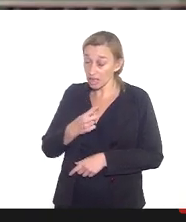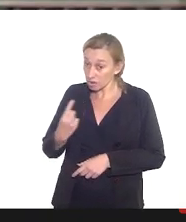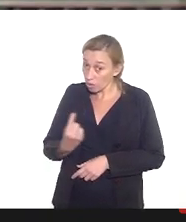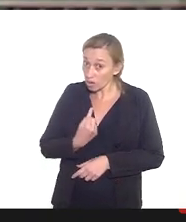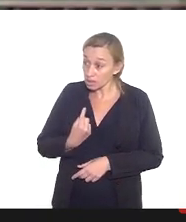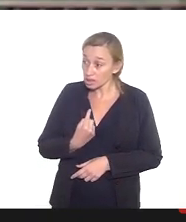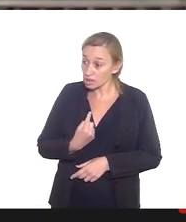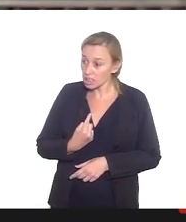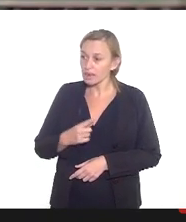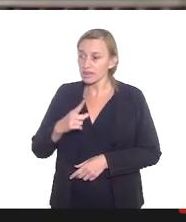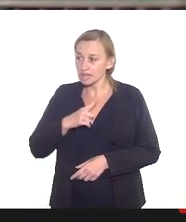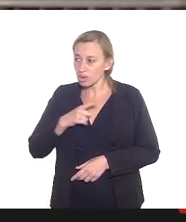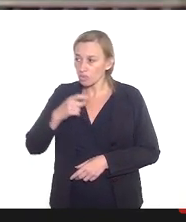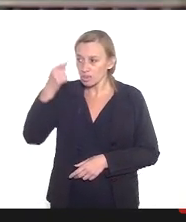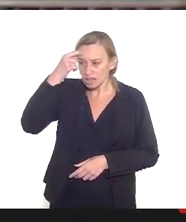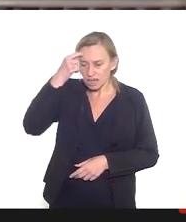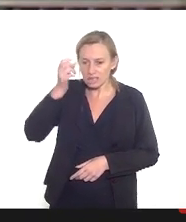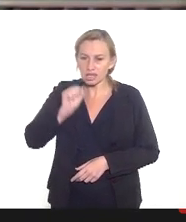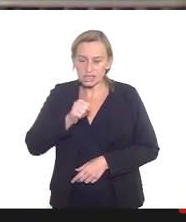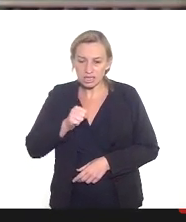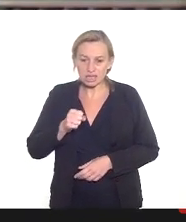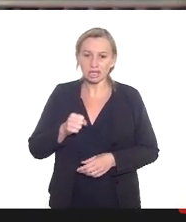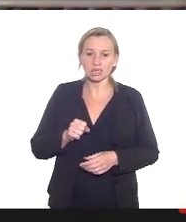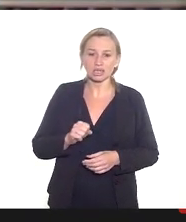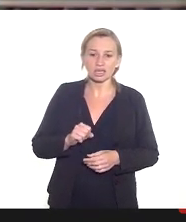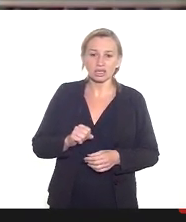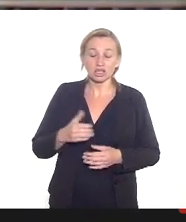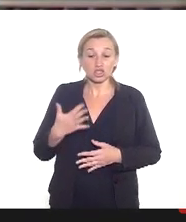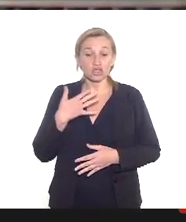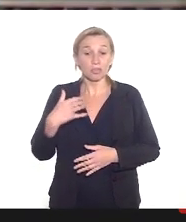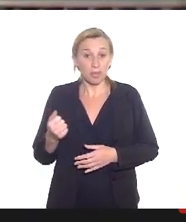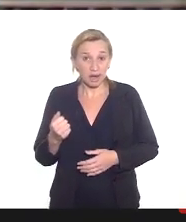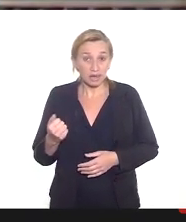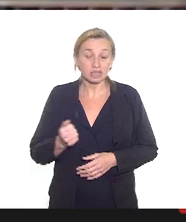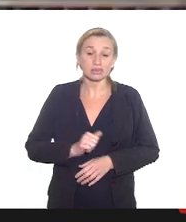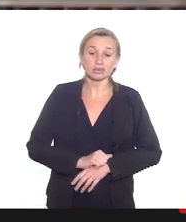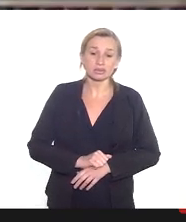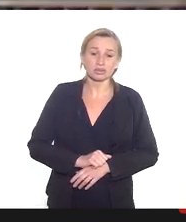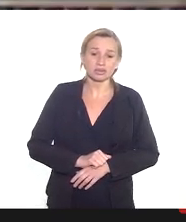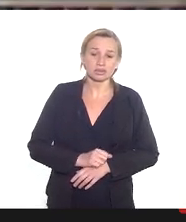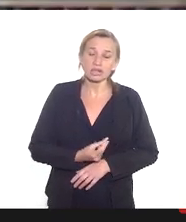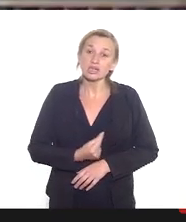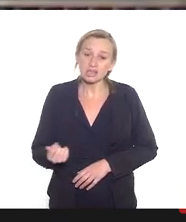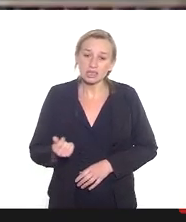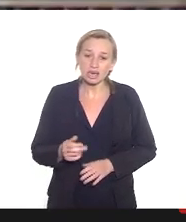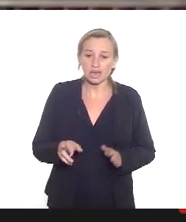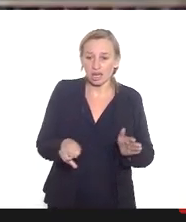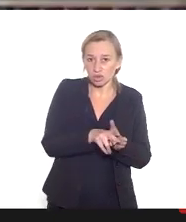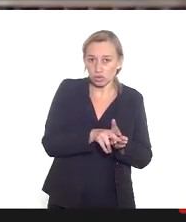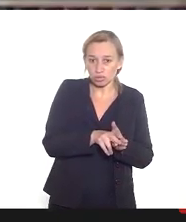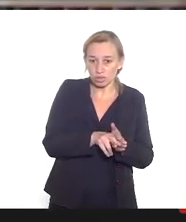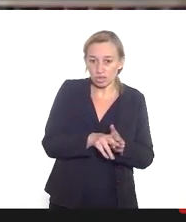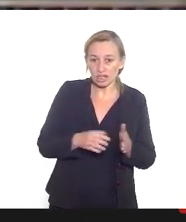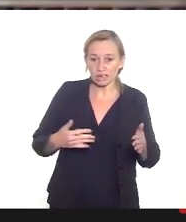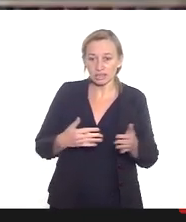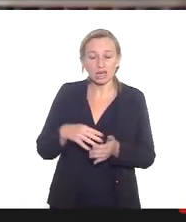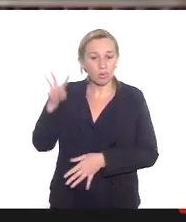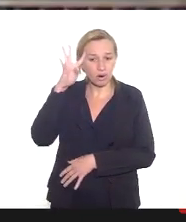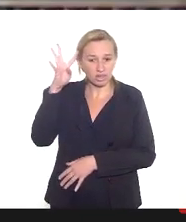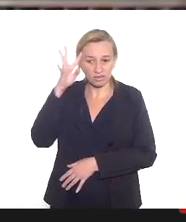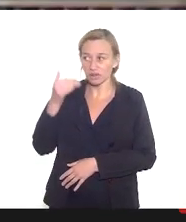nossa ter ciência inclusive esse acionados assim que sair a resolução até a